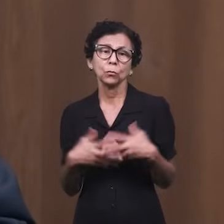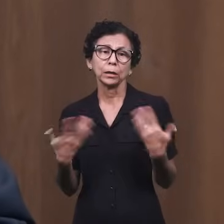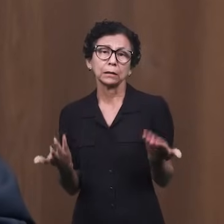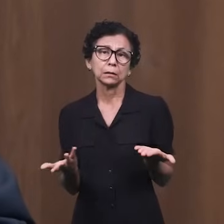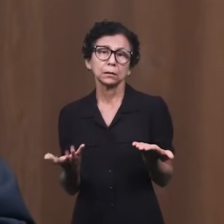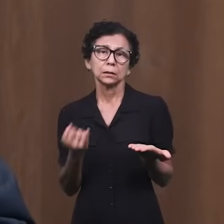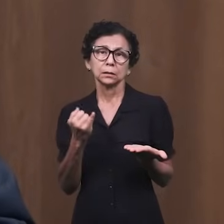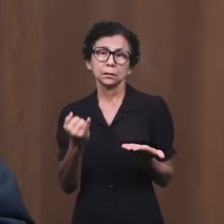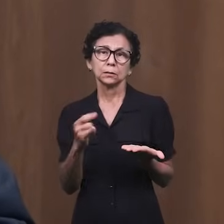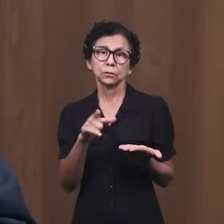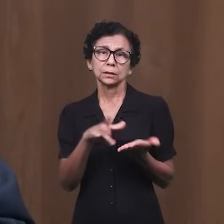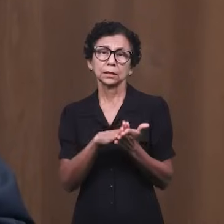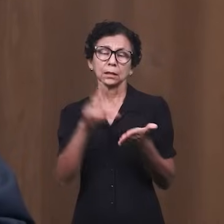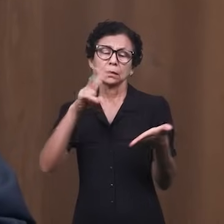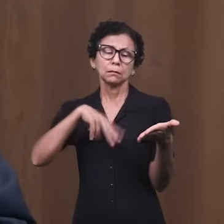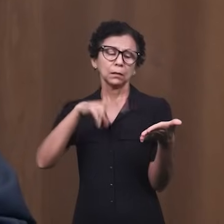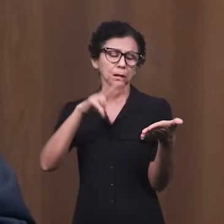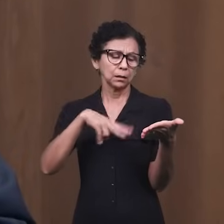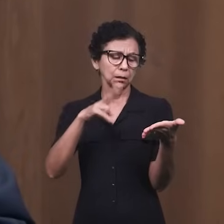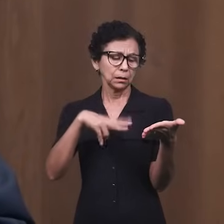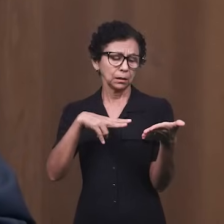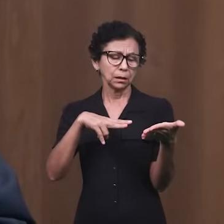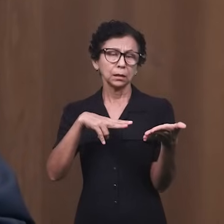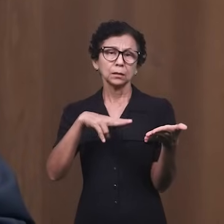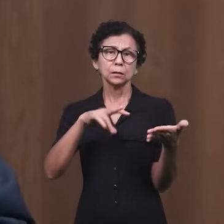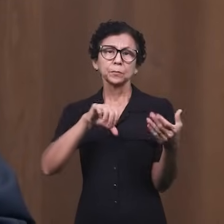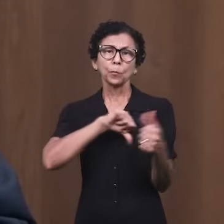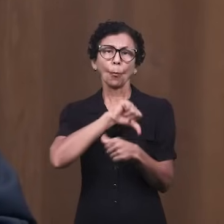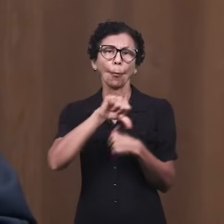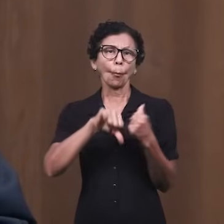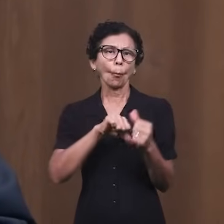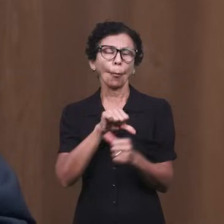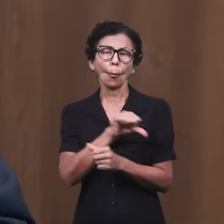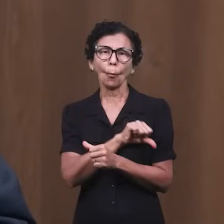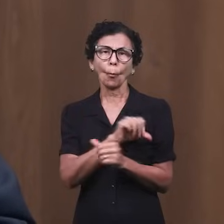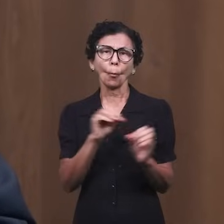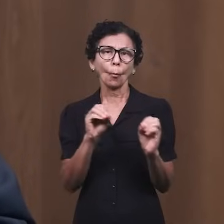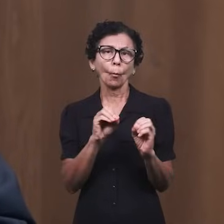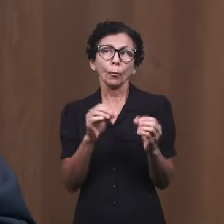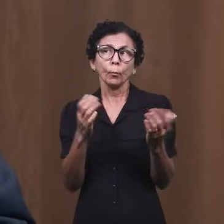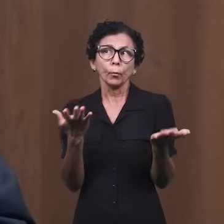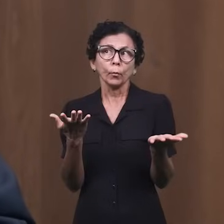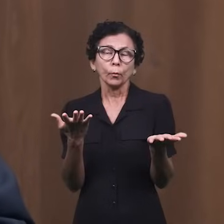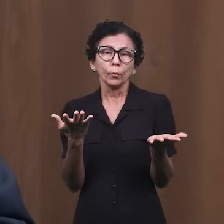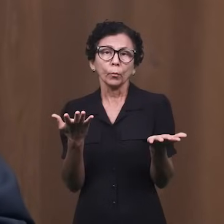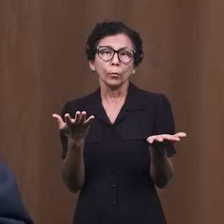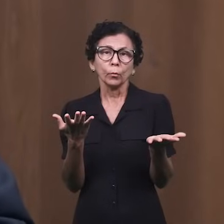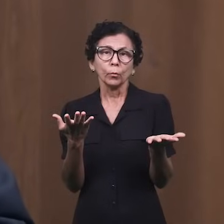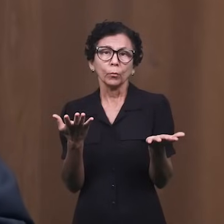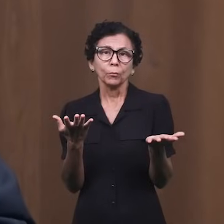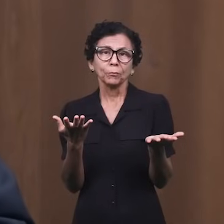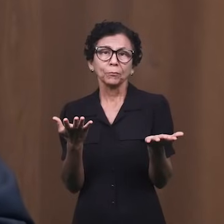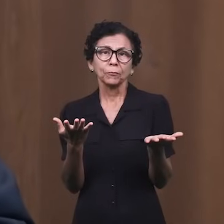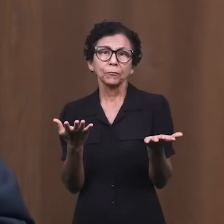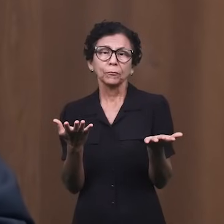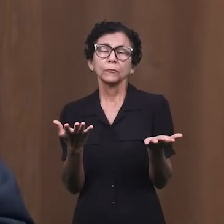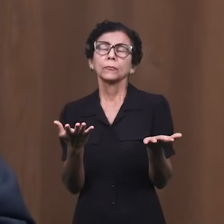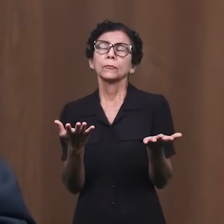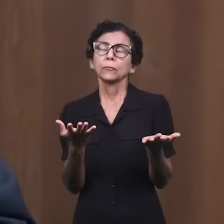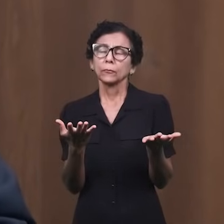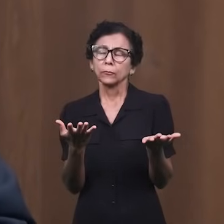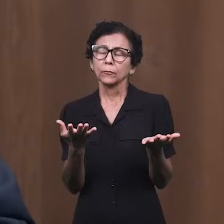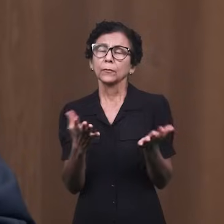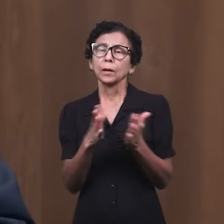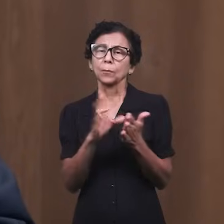significa que a leitura foi inócua não resolveu nada então a leitura tem que produzir efeitos na